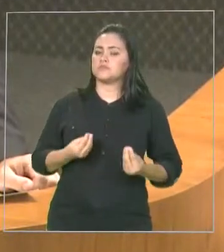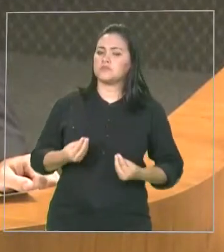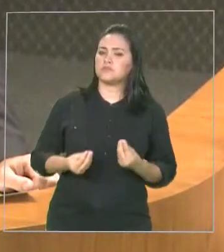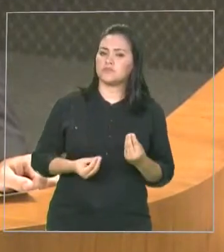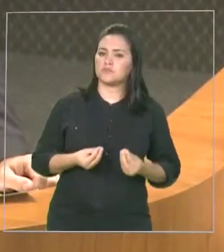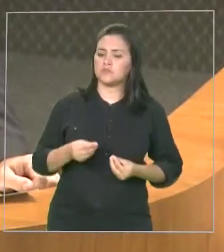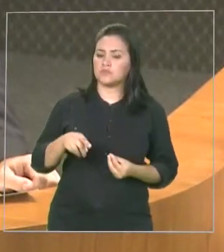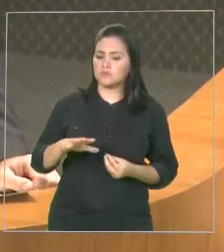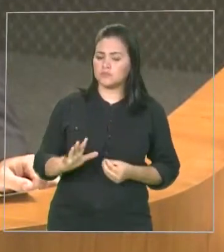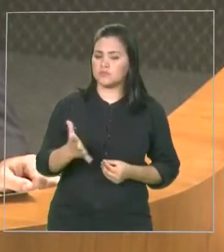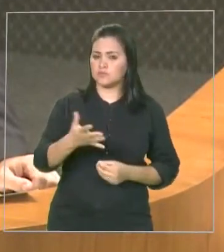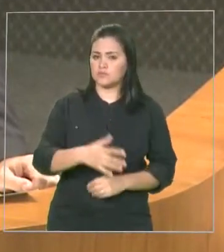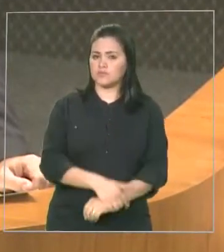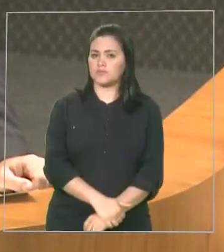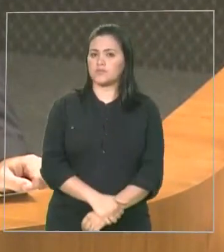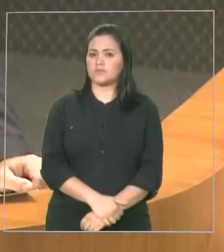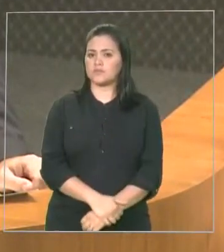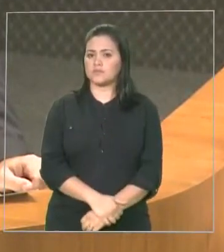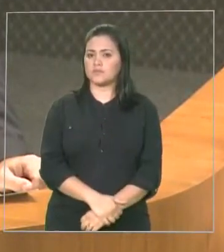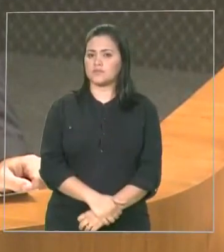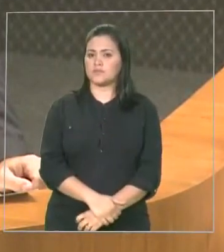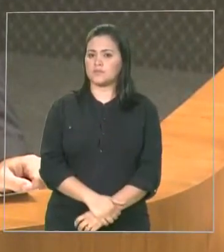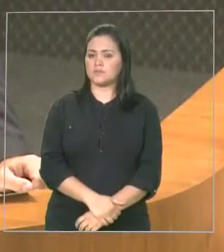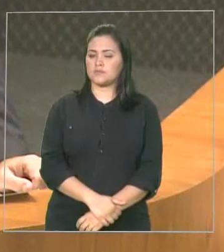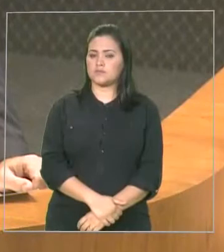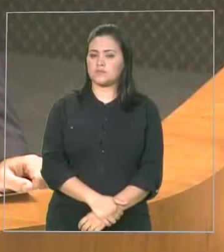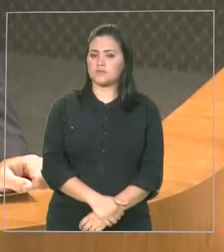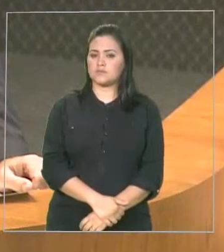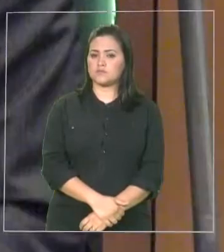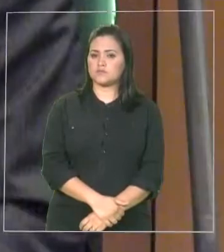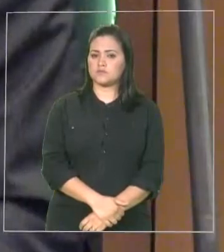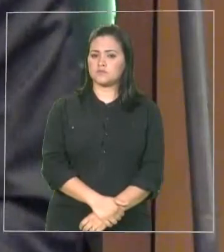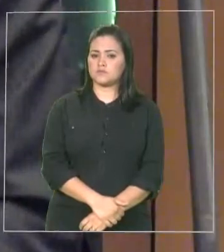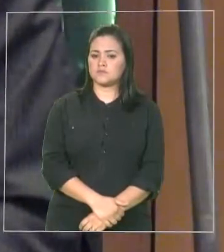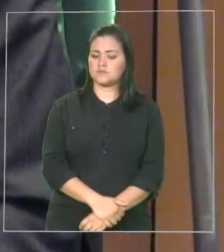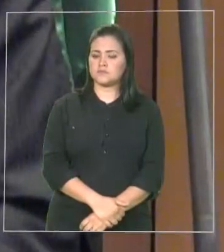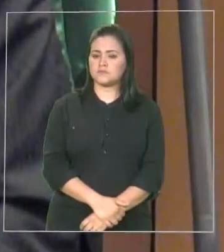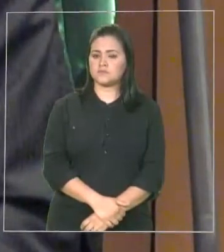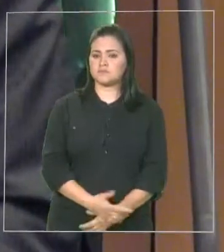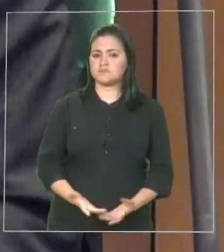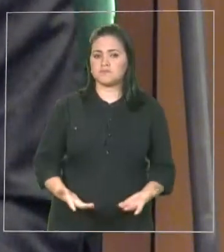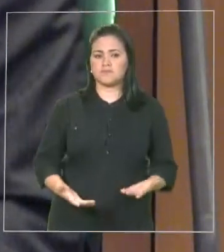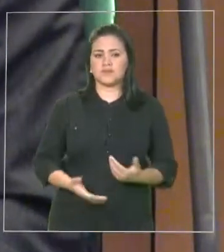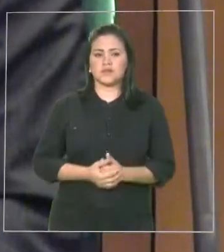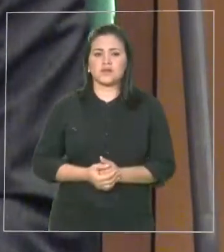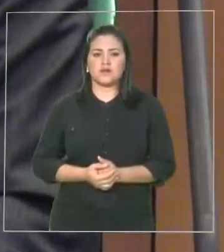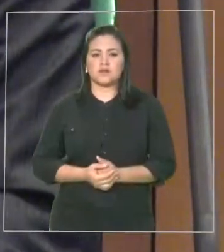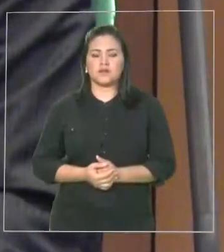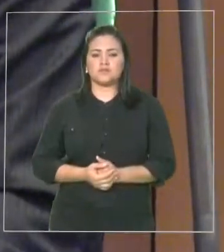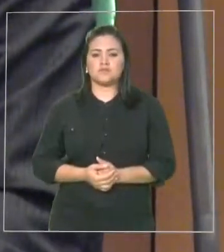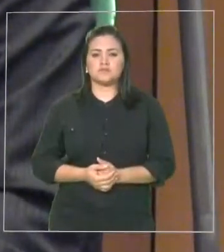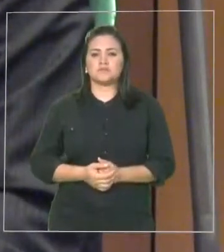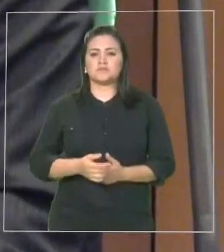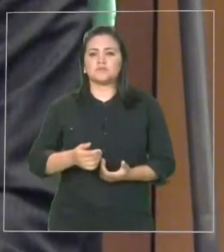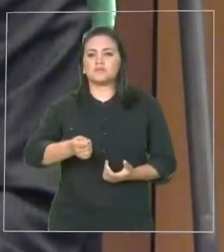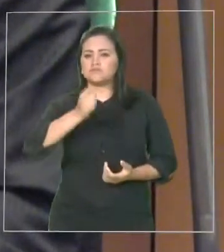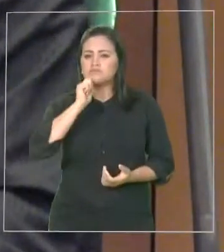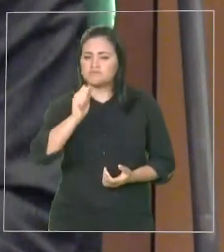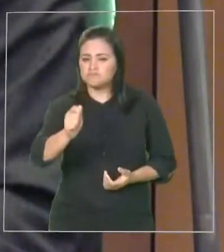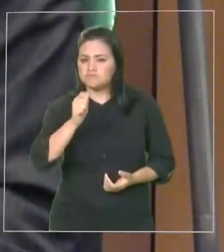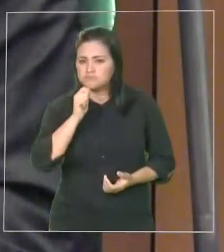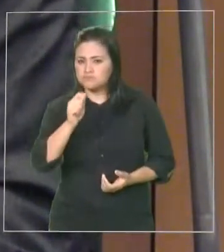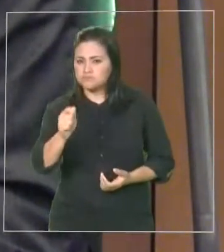encaminhado. Com a espetacularização, com a abordagem da mídia,